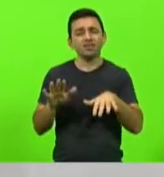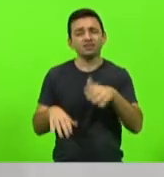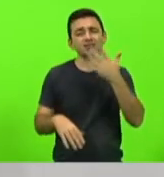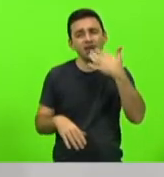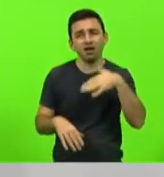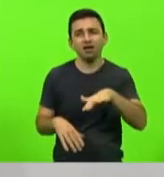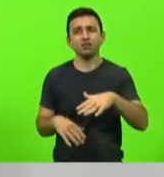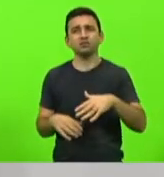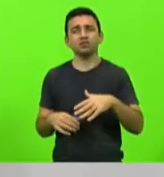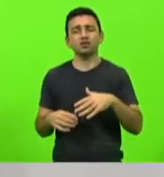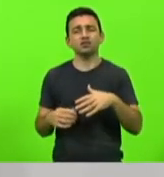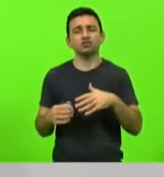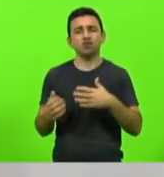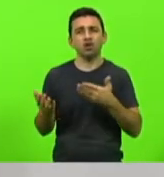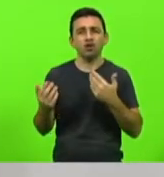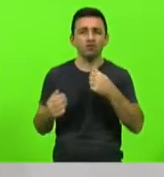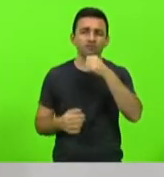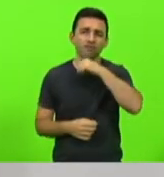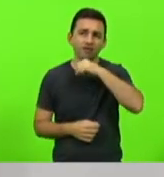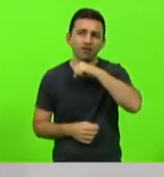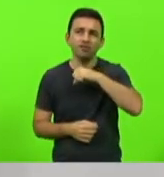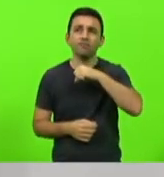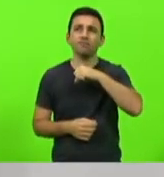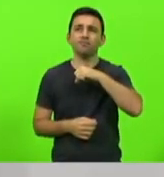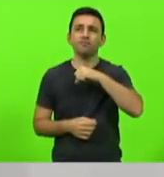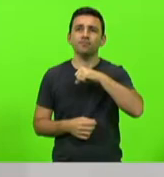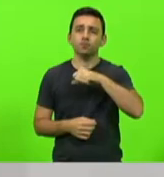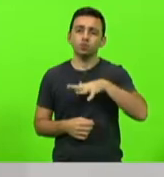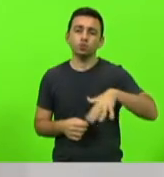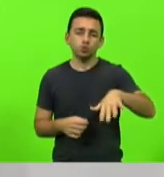idoso, adolescente e idoso, de São